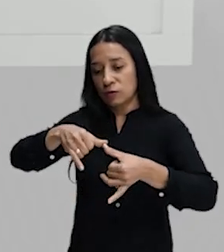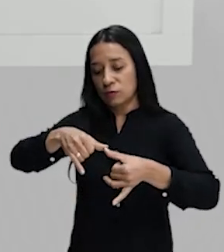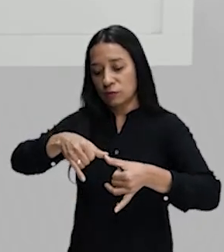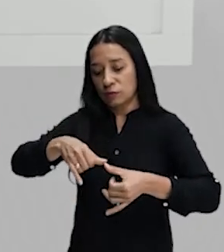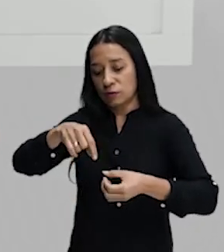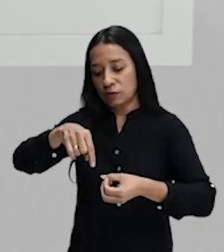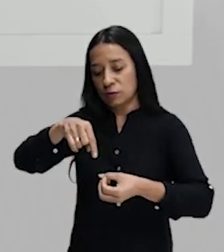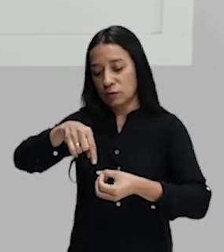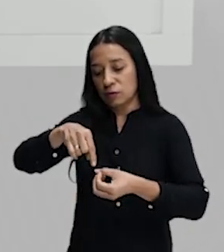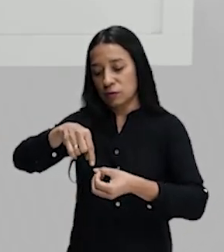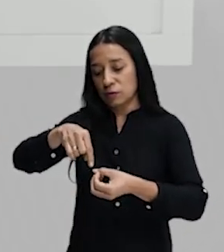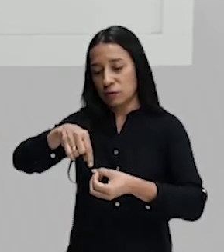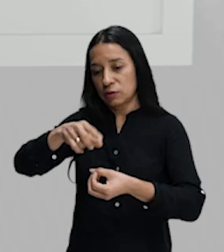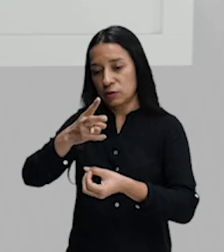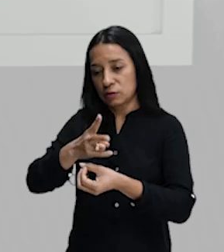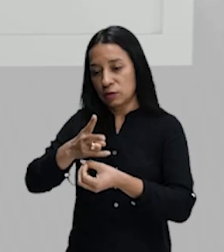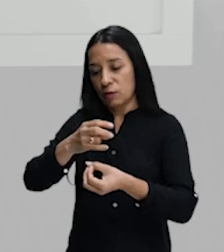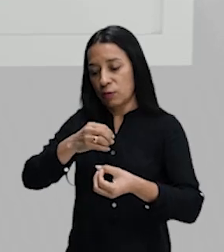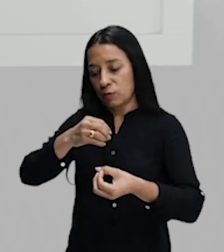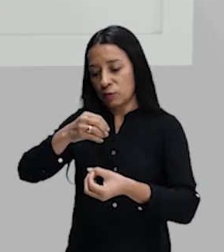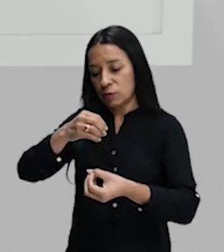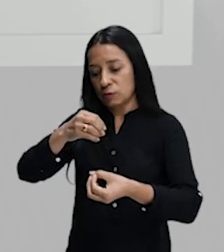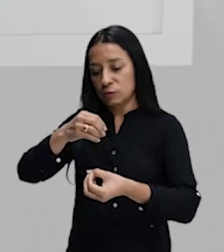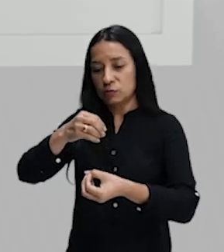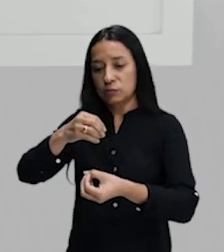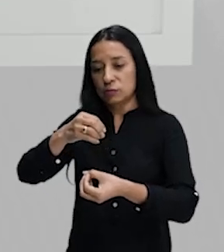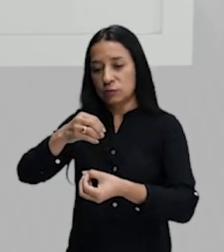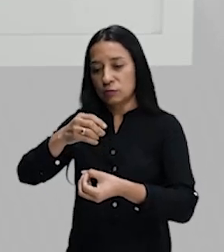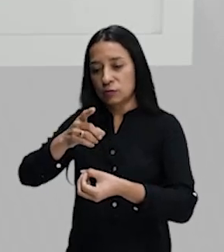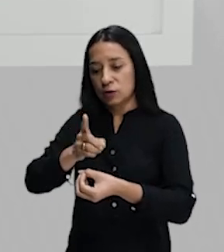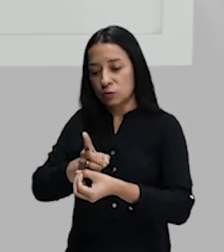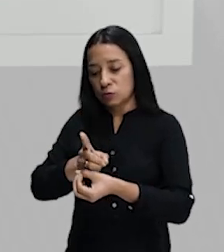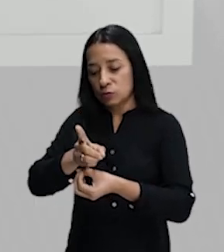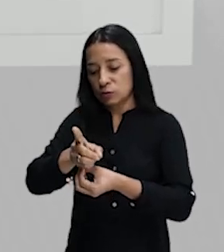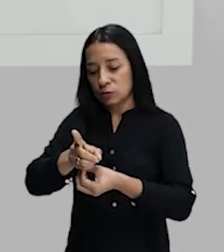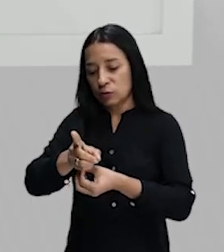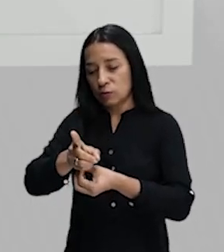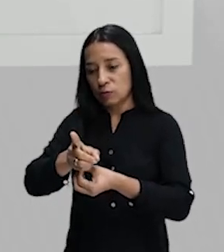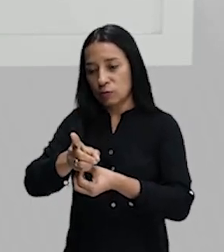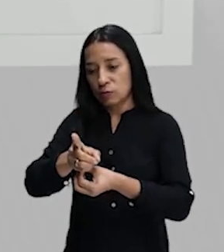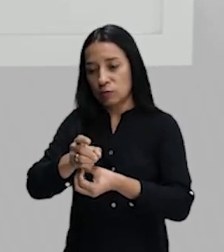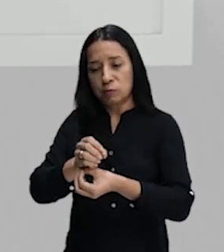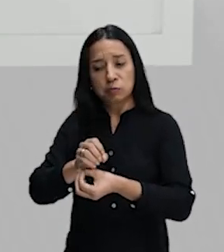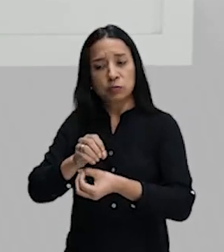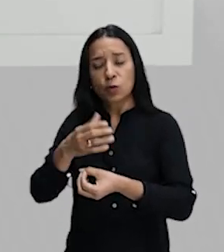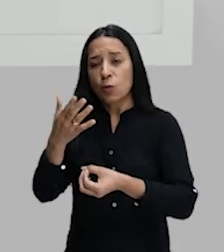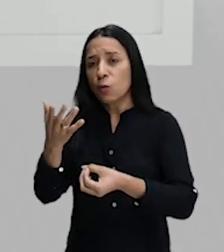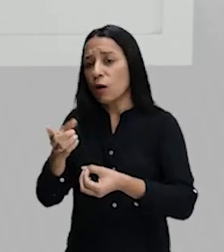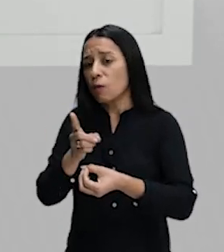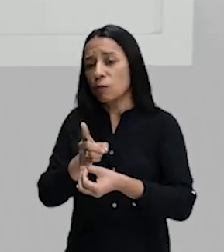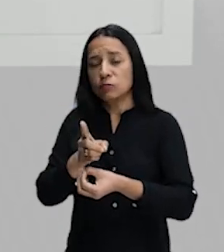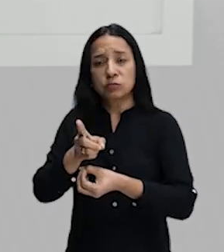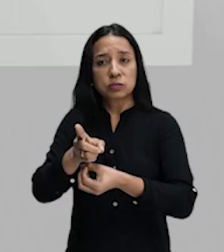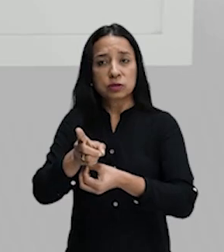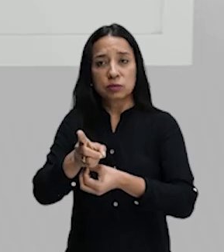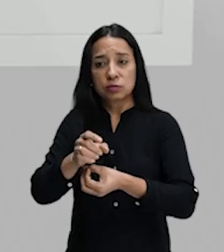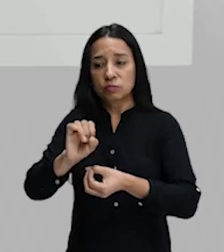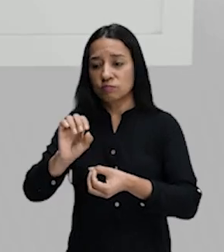ali sempre numa mesma direção, certo? Que direção é essa? É muito simples,